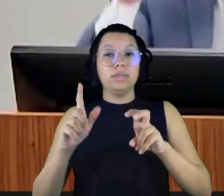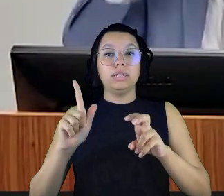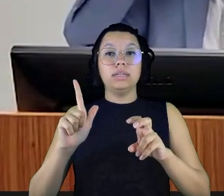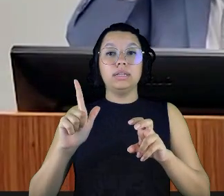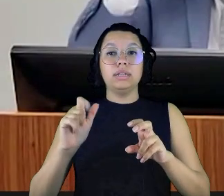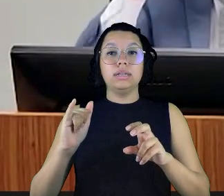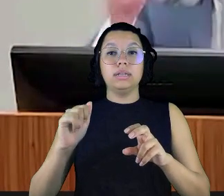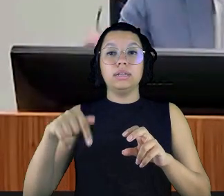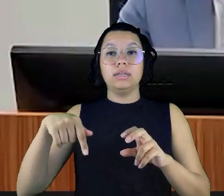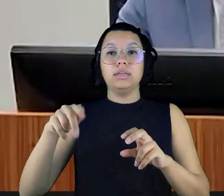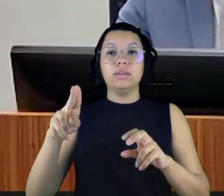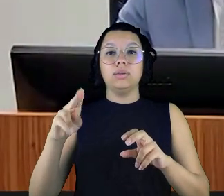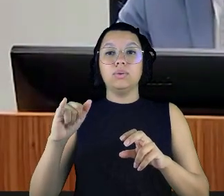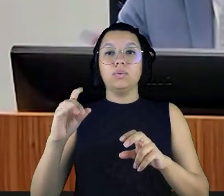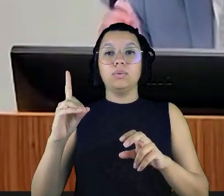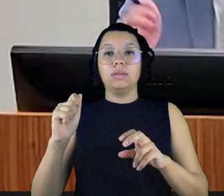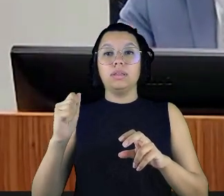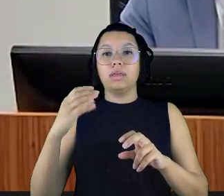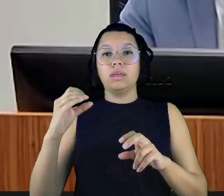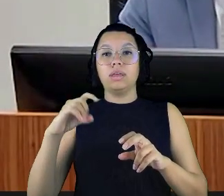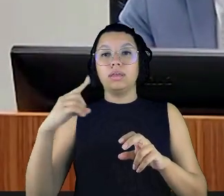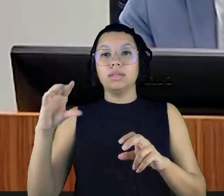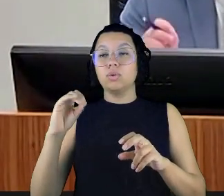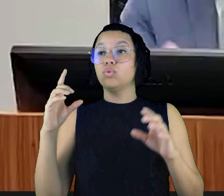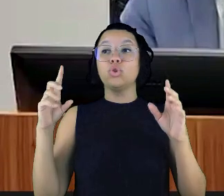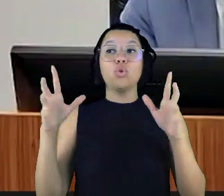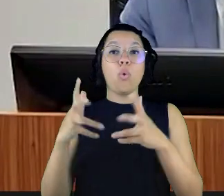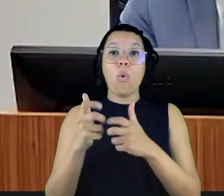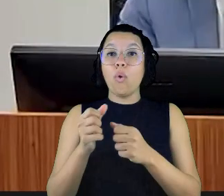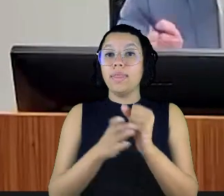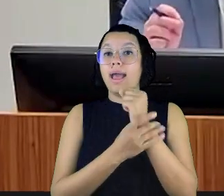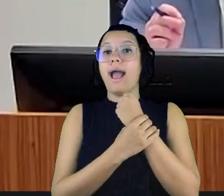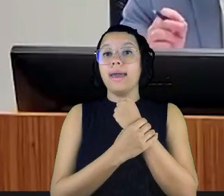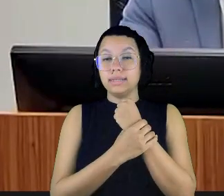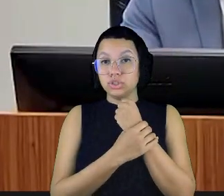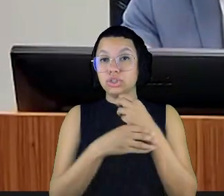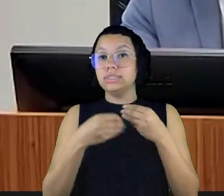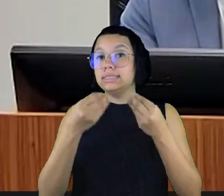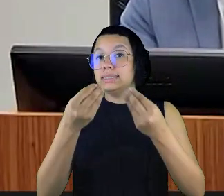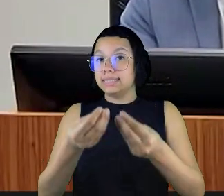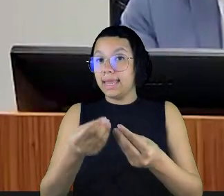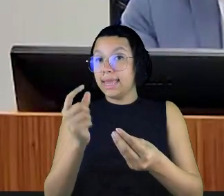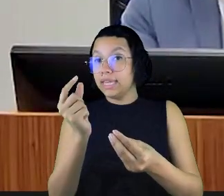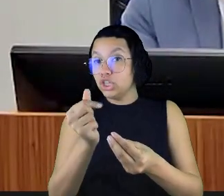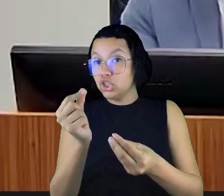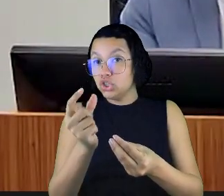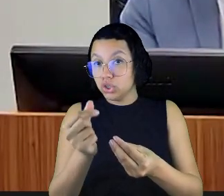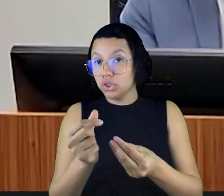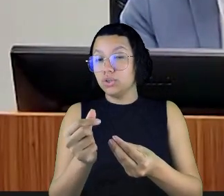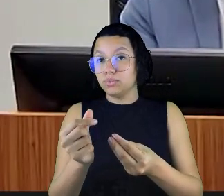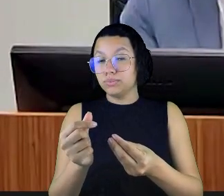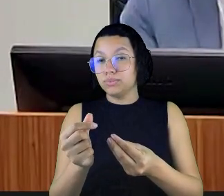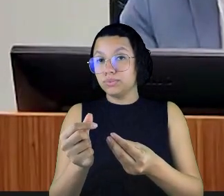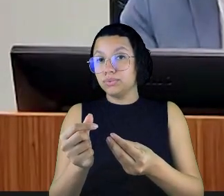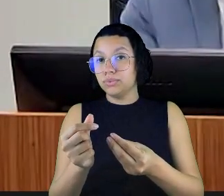toda garantia prestada em dinheiro, meus caros, tem a sua liquidação efetivada